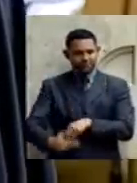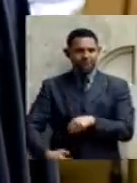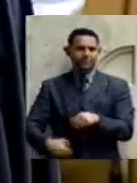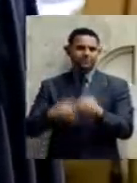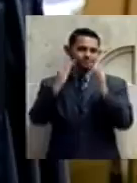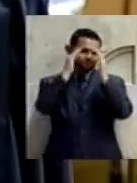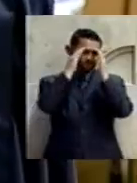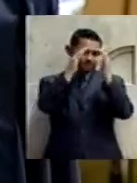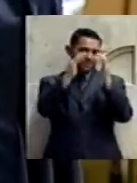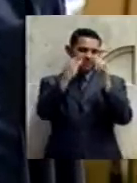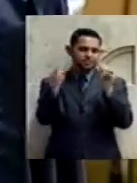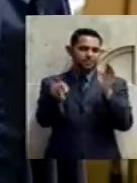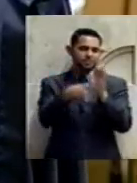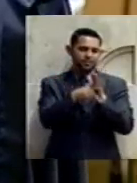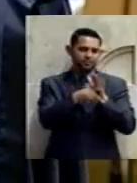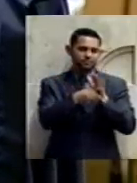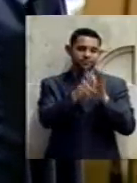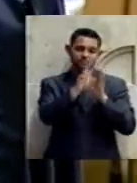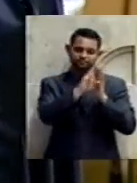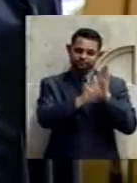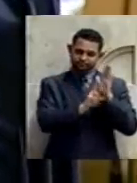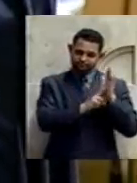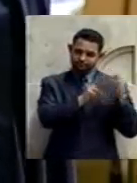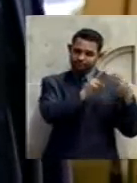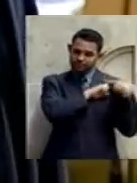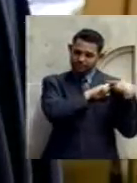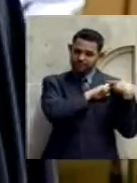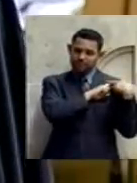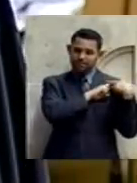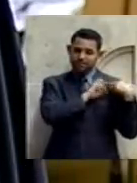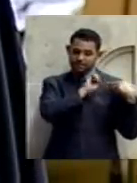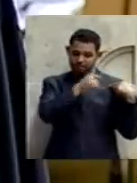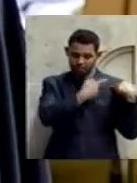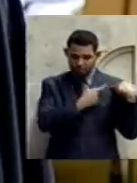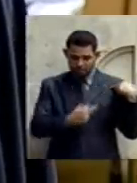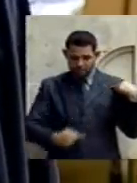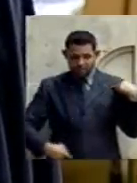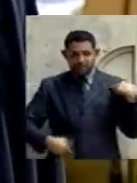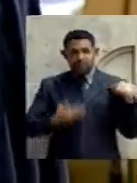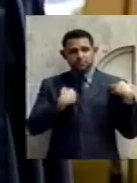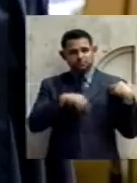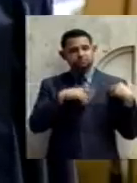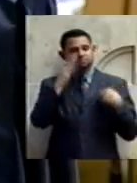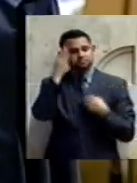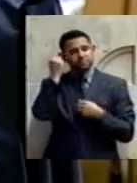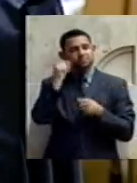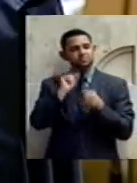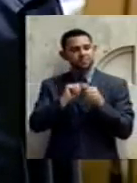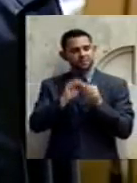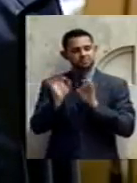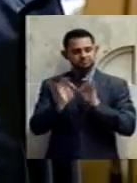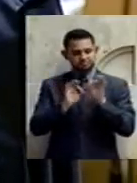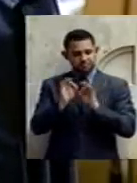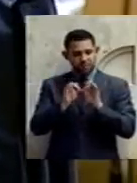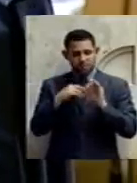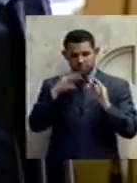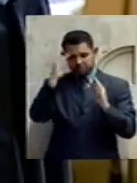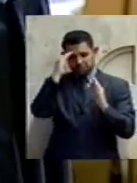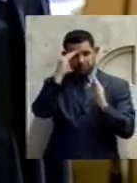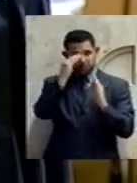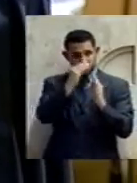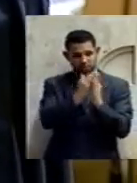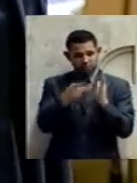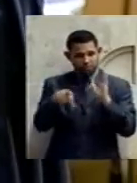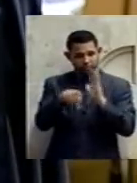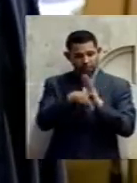cumprisse as suas obrigações. O próprio Estado tem se servido do colapso da justiça para postergar o cumprimento dos seus